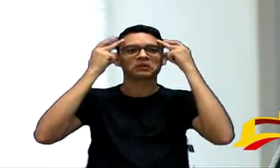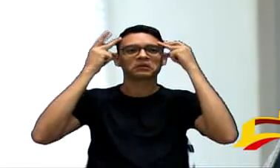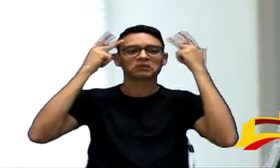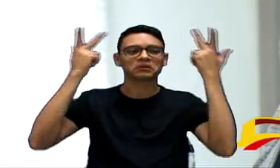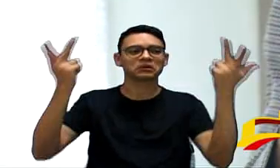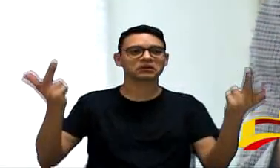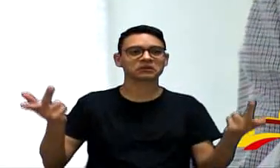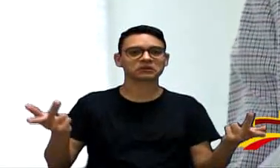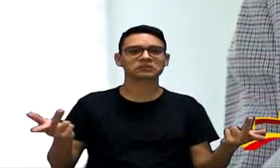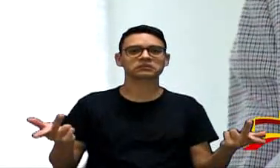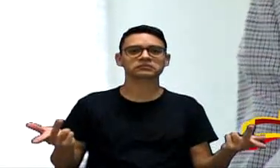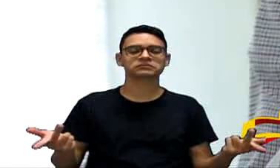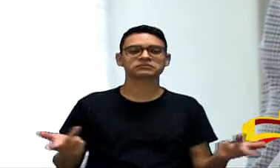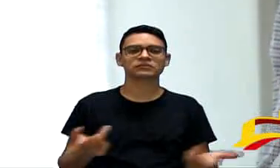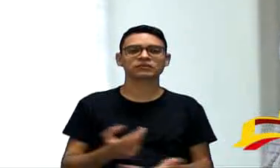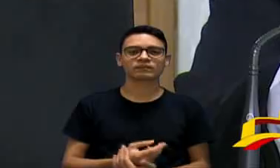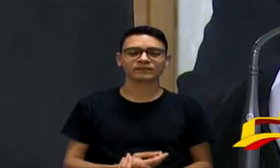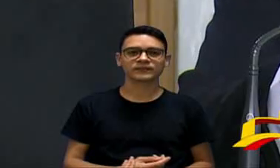Fernanda.